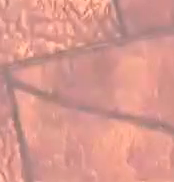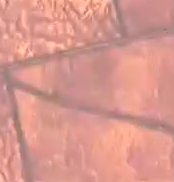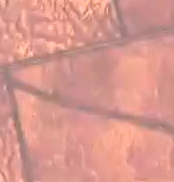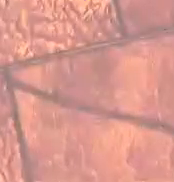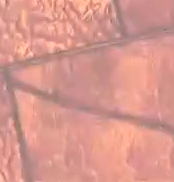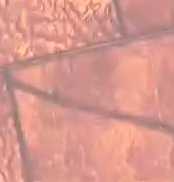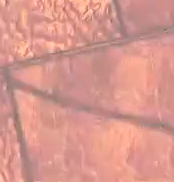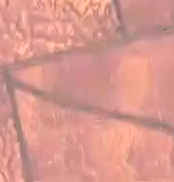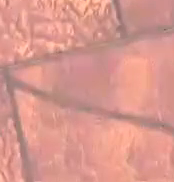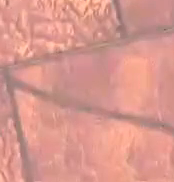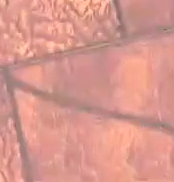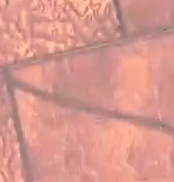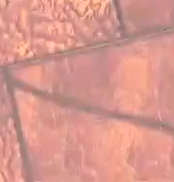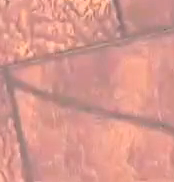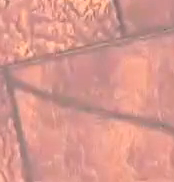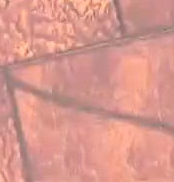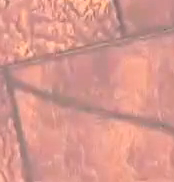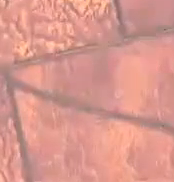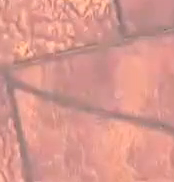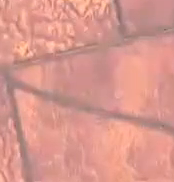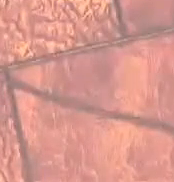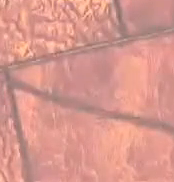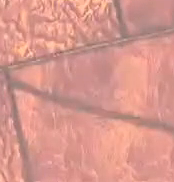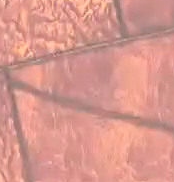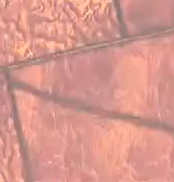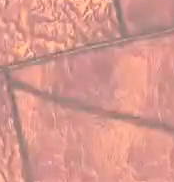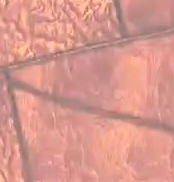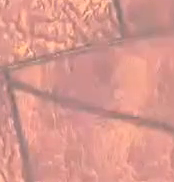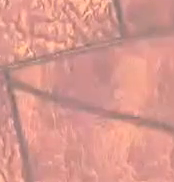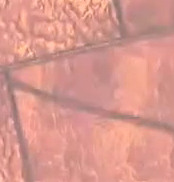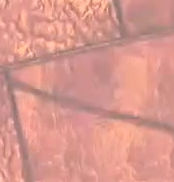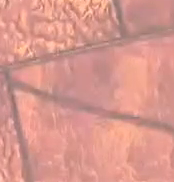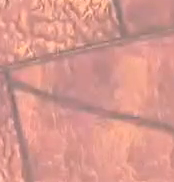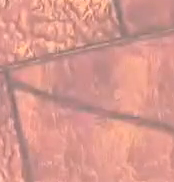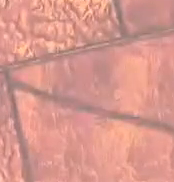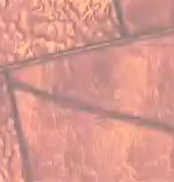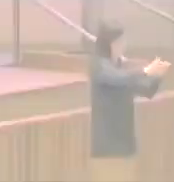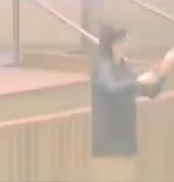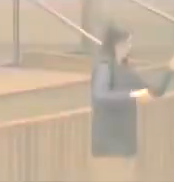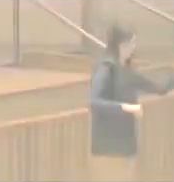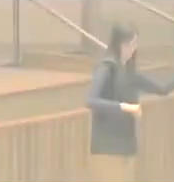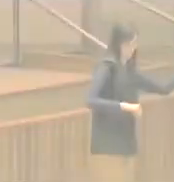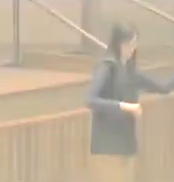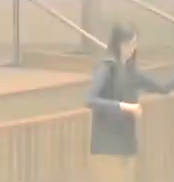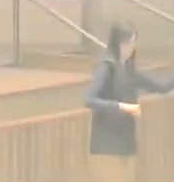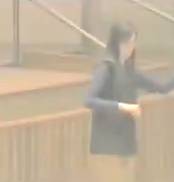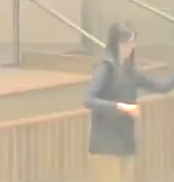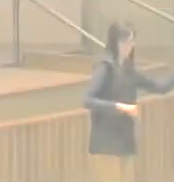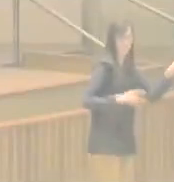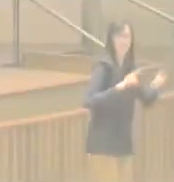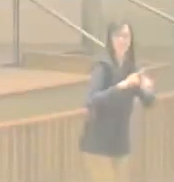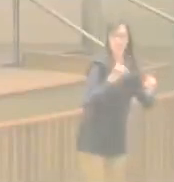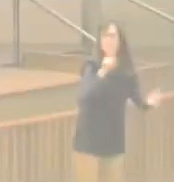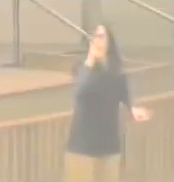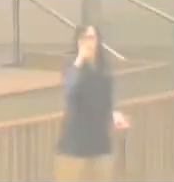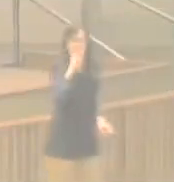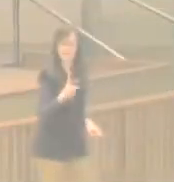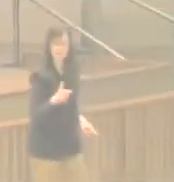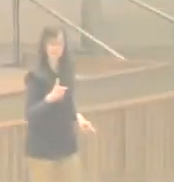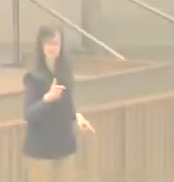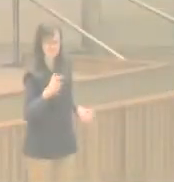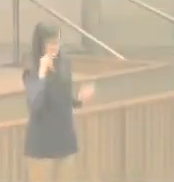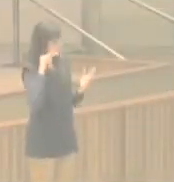de bronze e o levaram para Babilônia. É interessante que isso que está